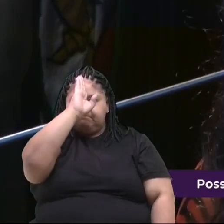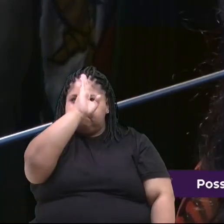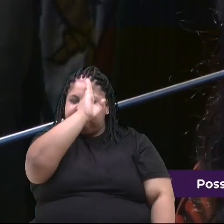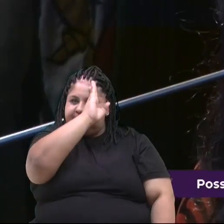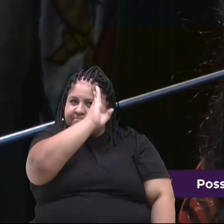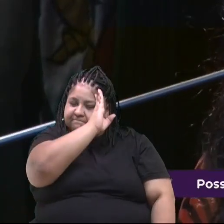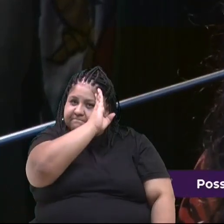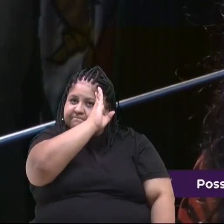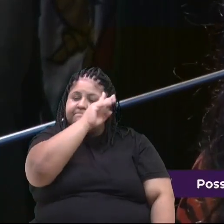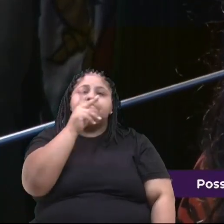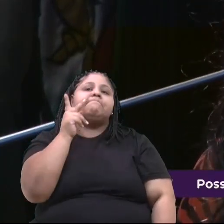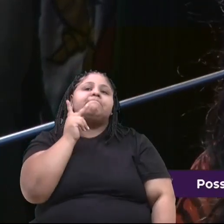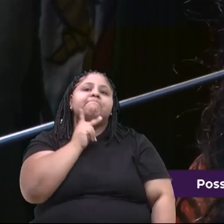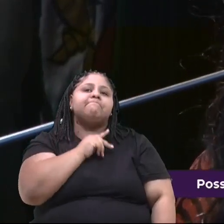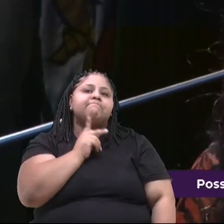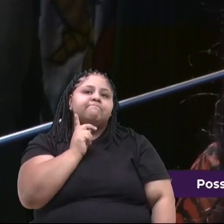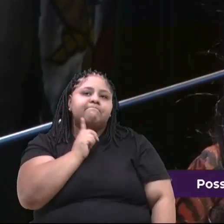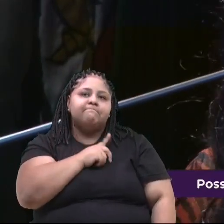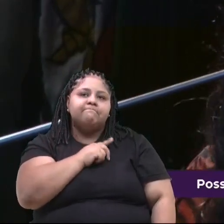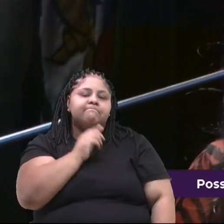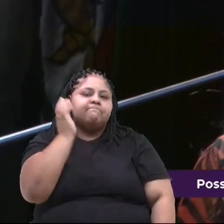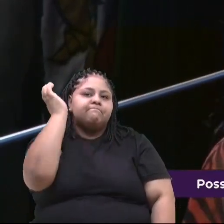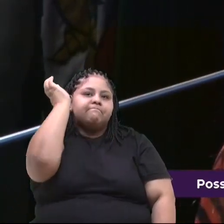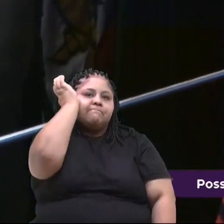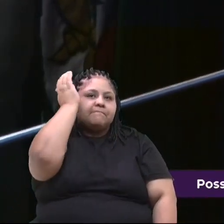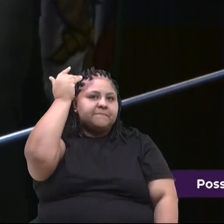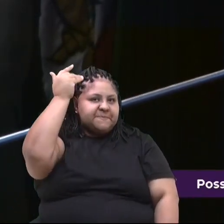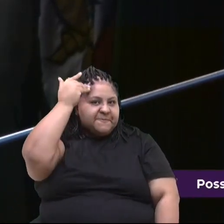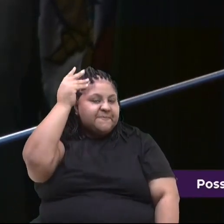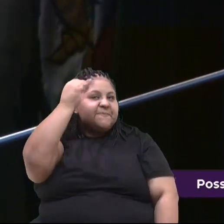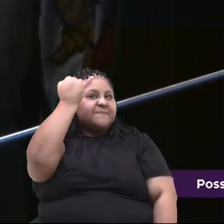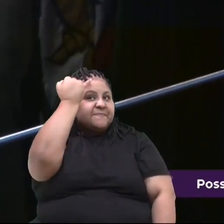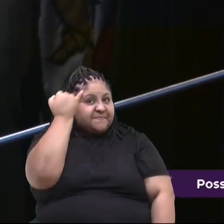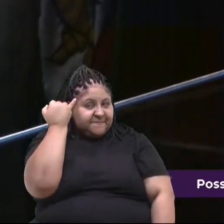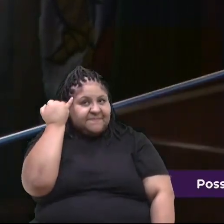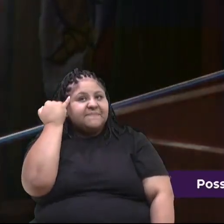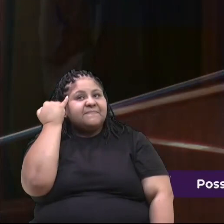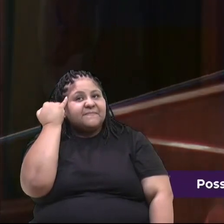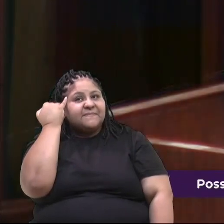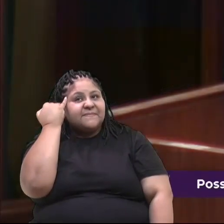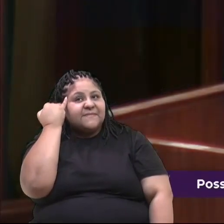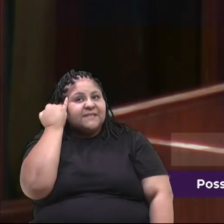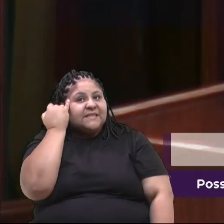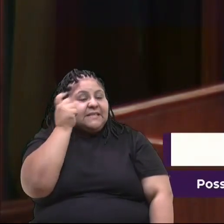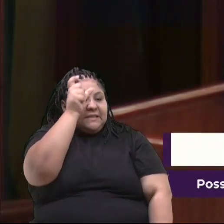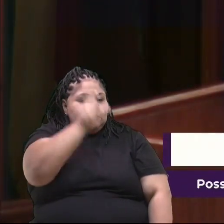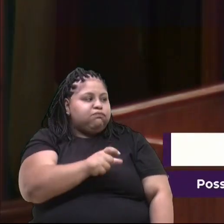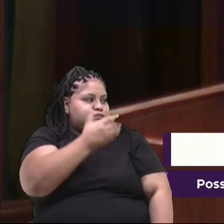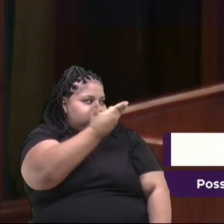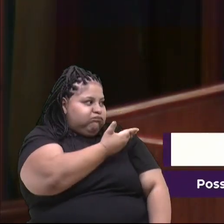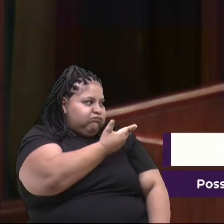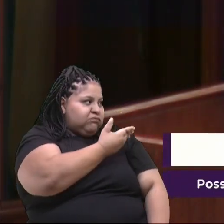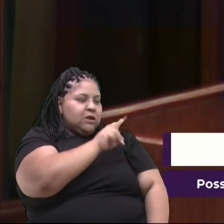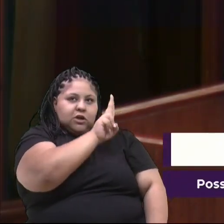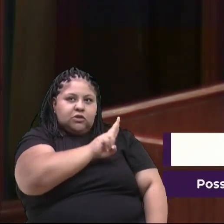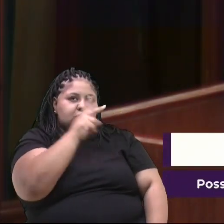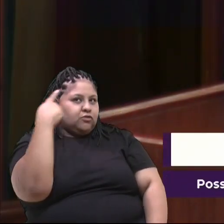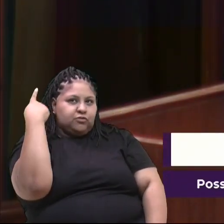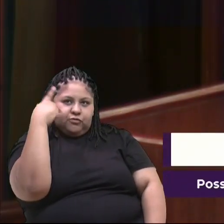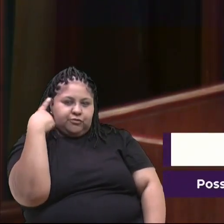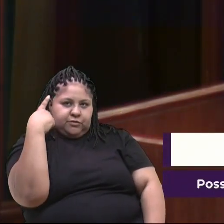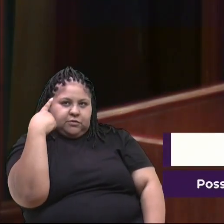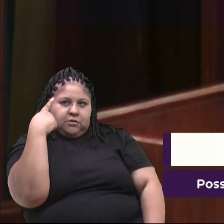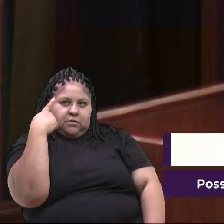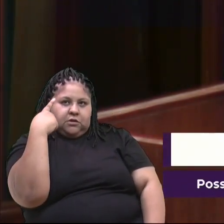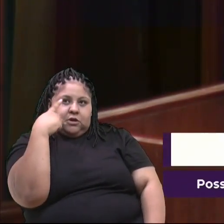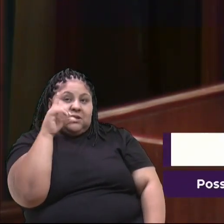um agradecimento do Renato, é um agradecimento do Felipe, do D'Ambros, essas pessoas que eu não usei o vereador, nem os senhores na